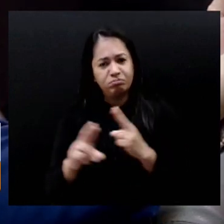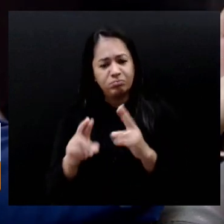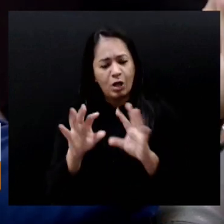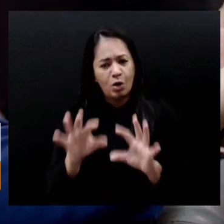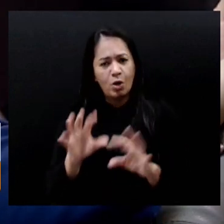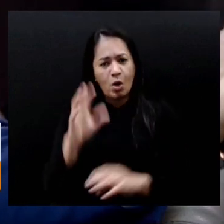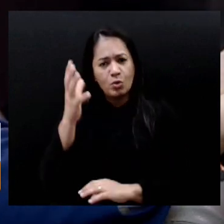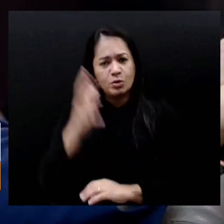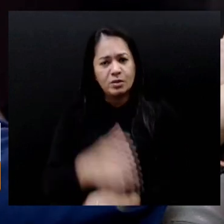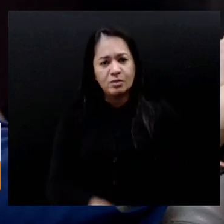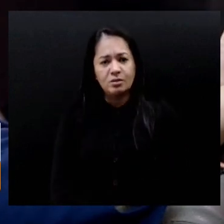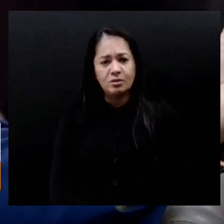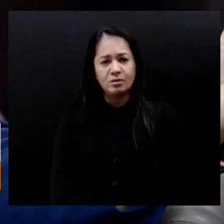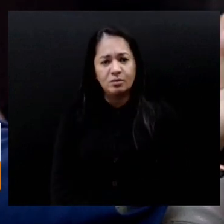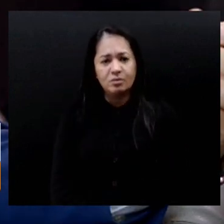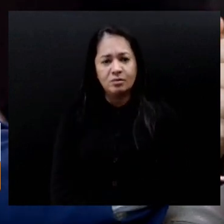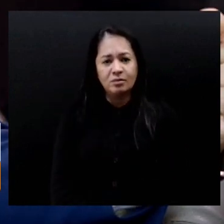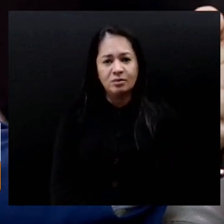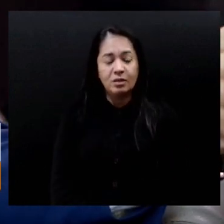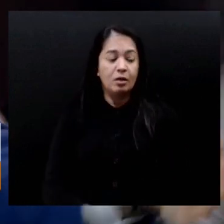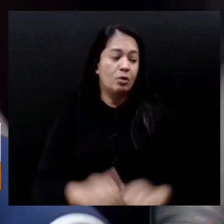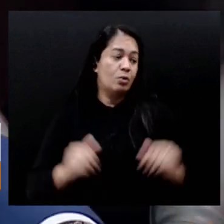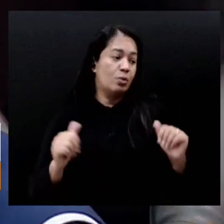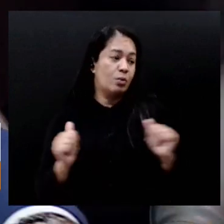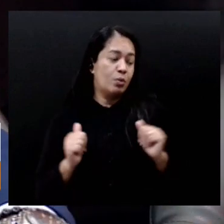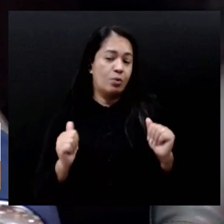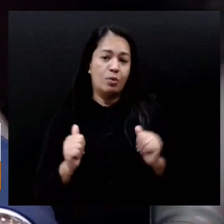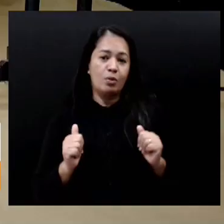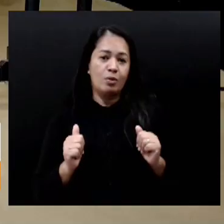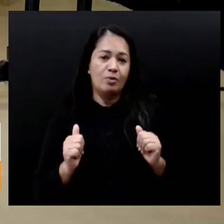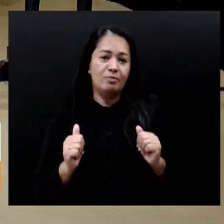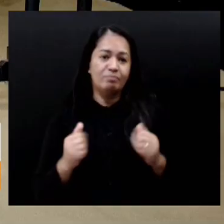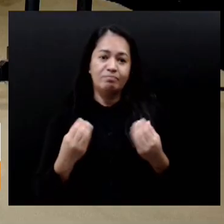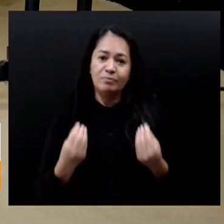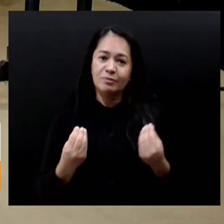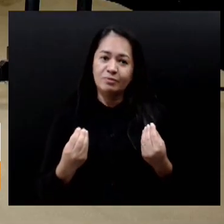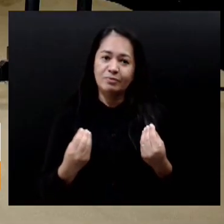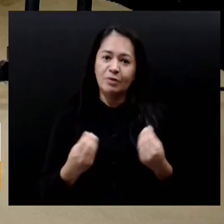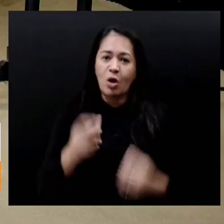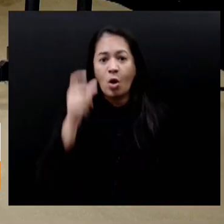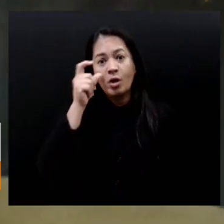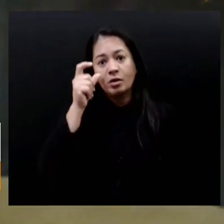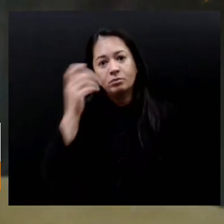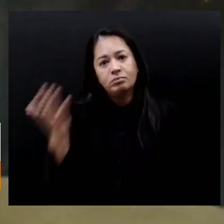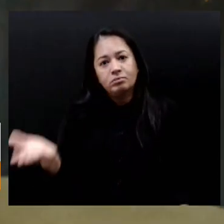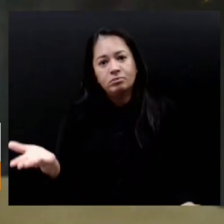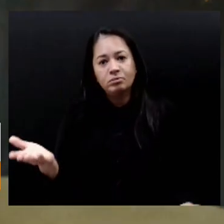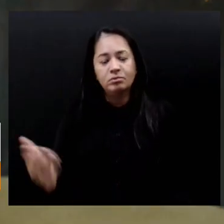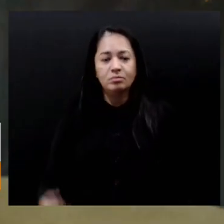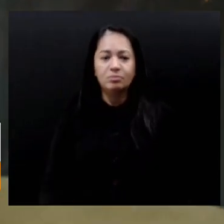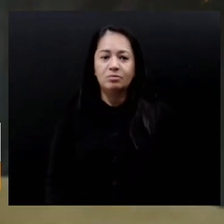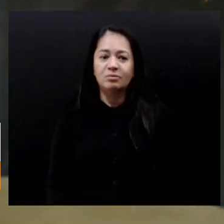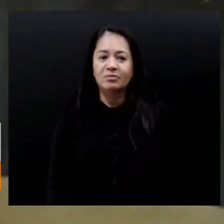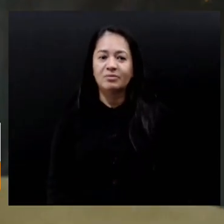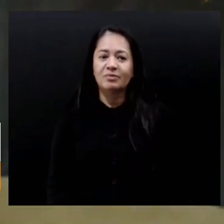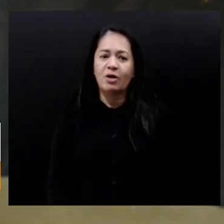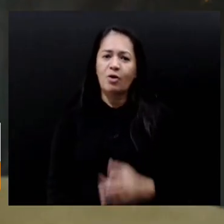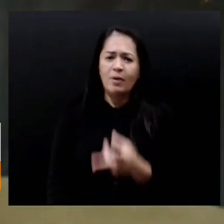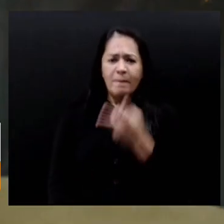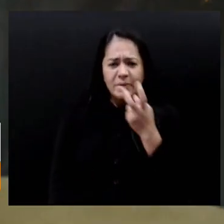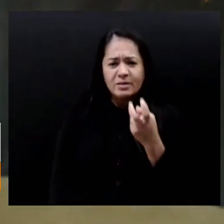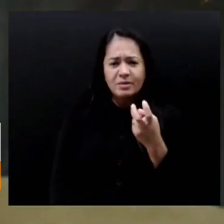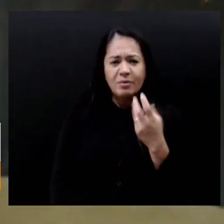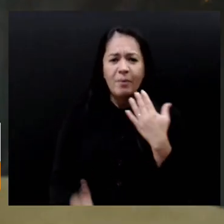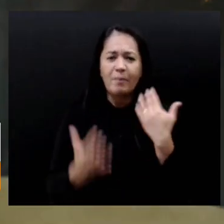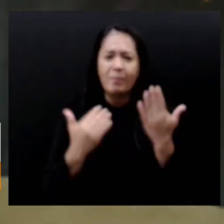estava reagindo com a raiva. Olha aí. Olha que interessante. É muito bom, né? Você vê um bate-papo